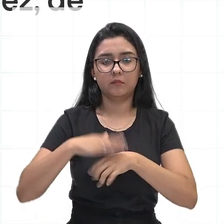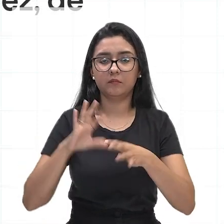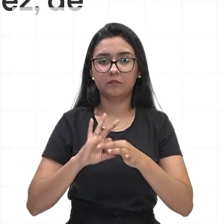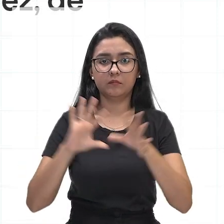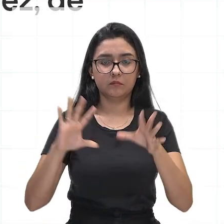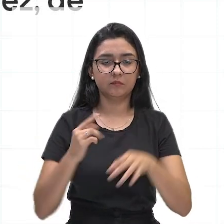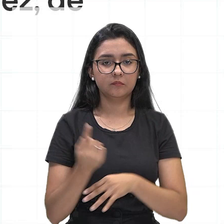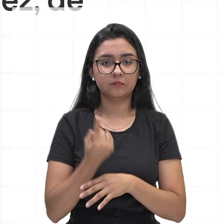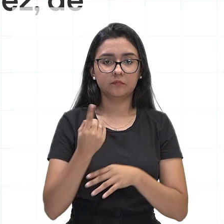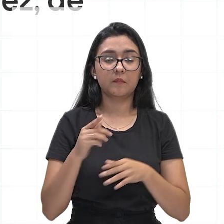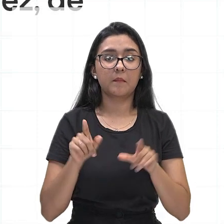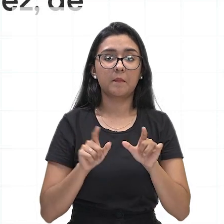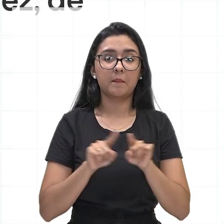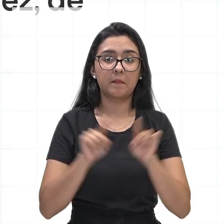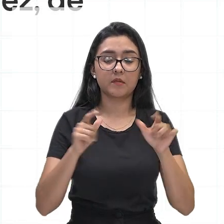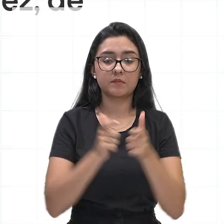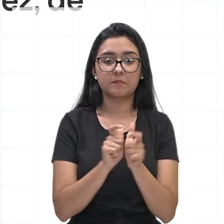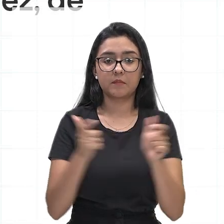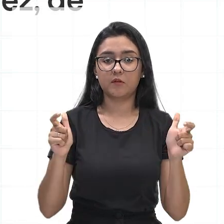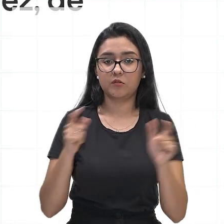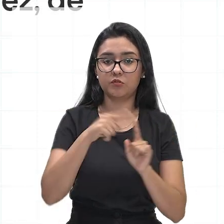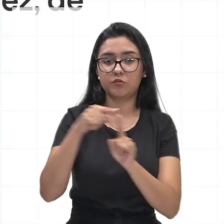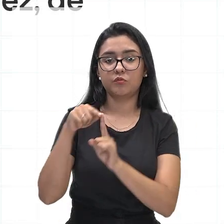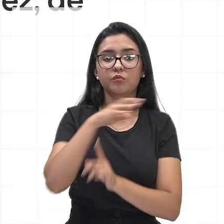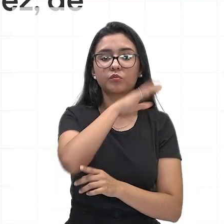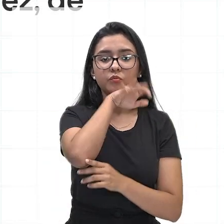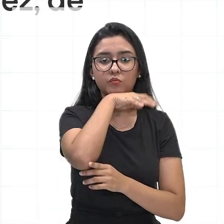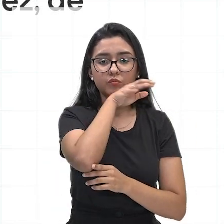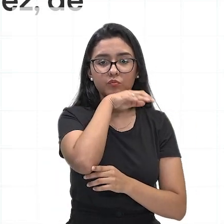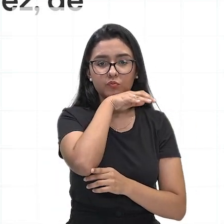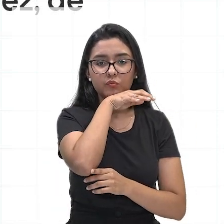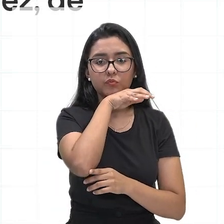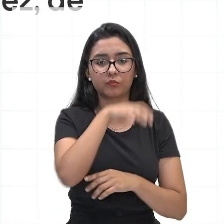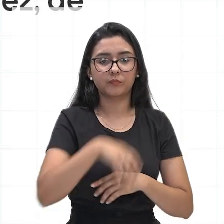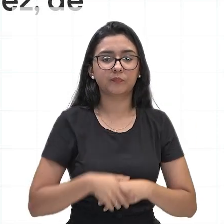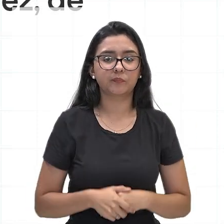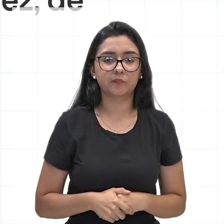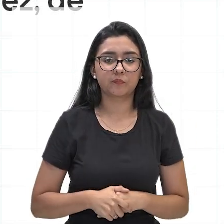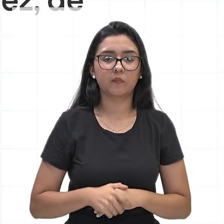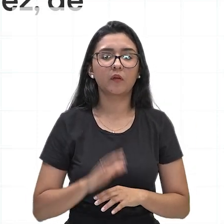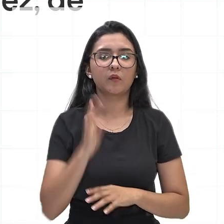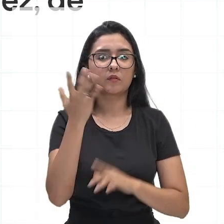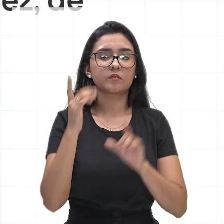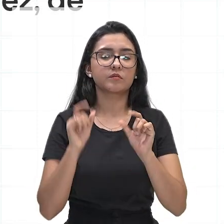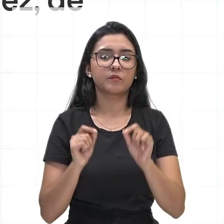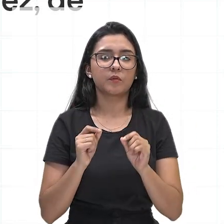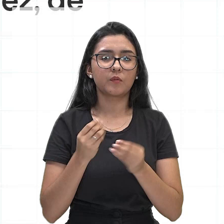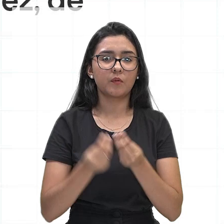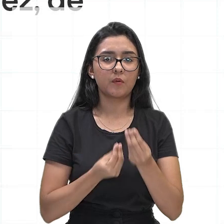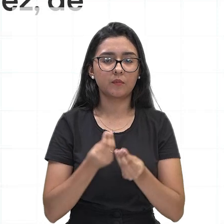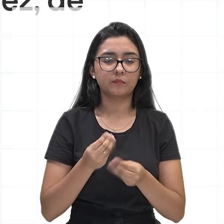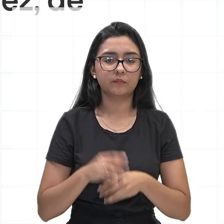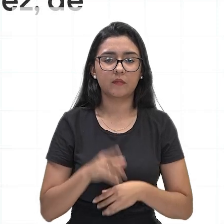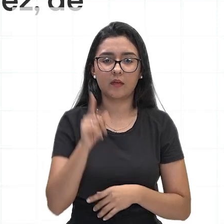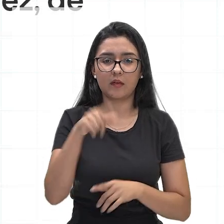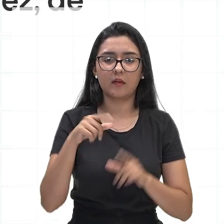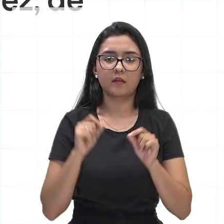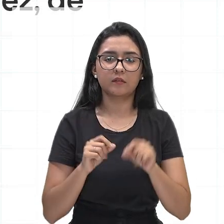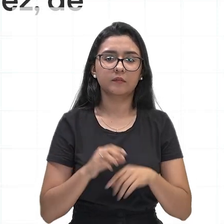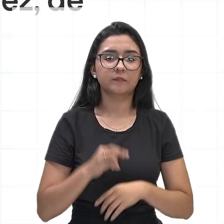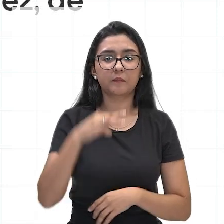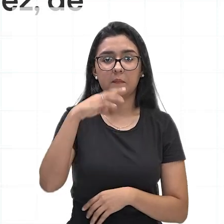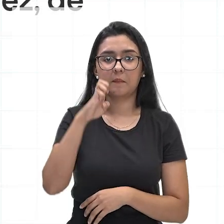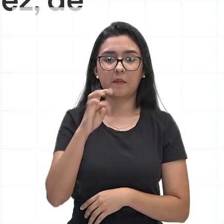sexuada, embora na maioria das espécies de cifozoários e hidrozoários ocorra o que se chama